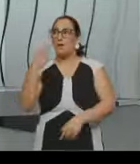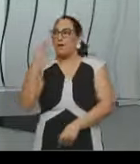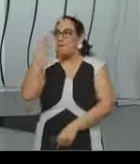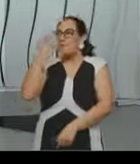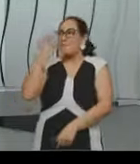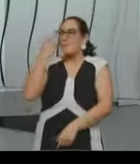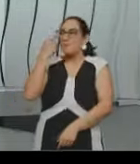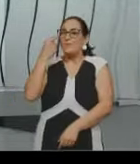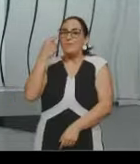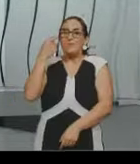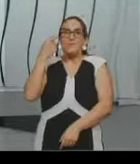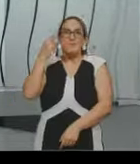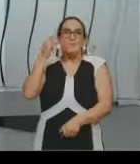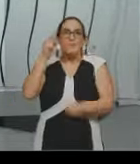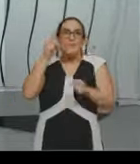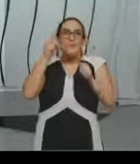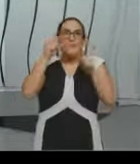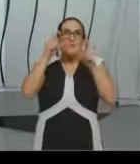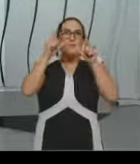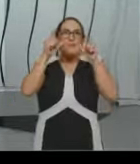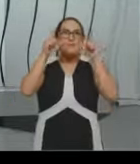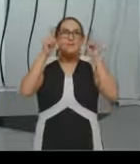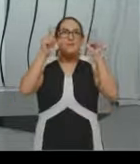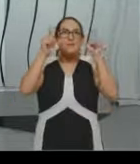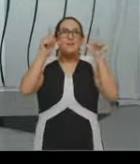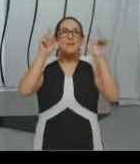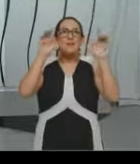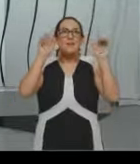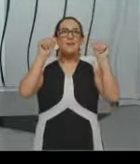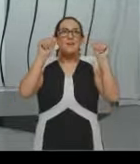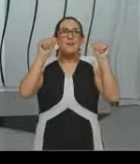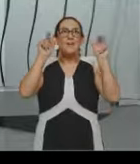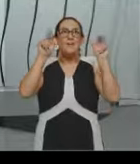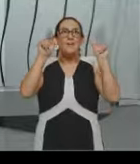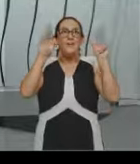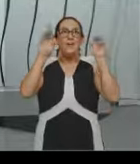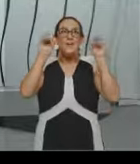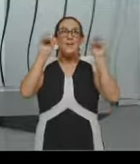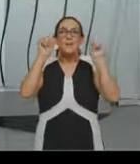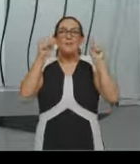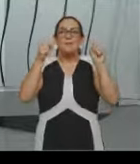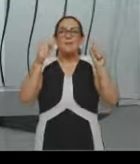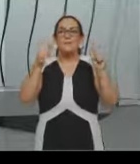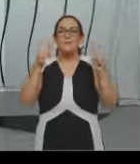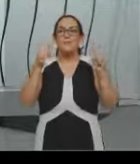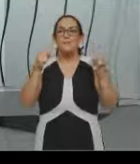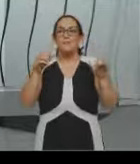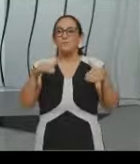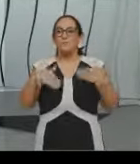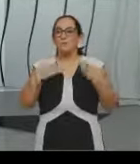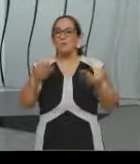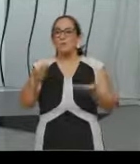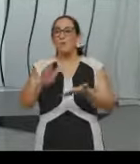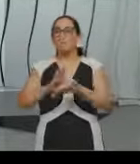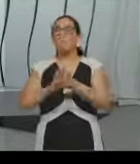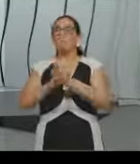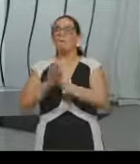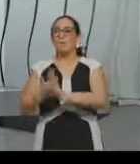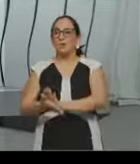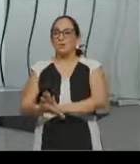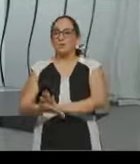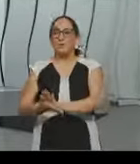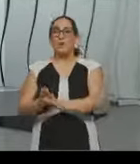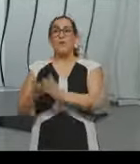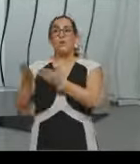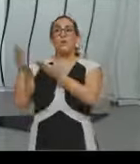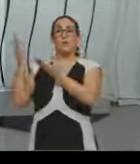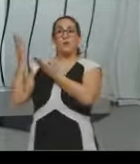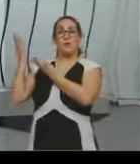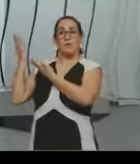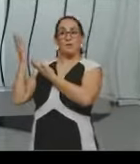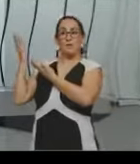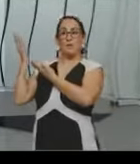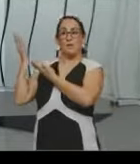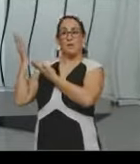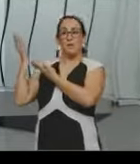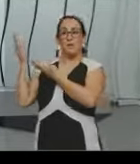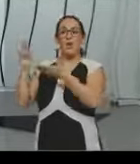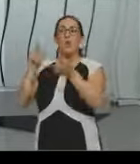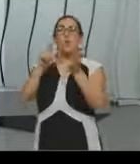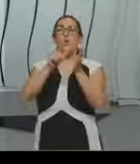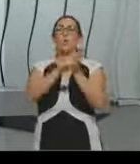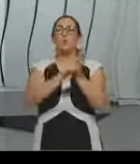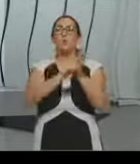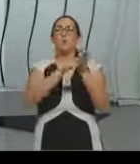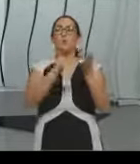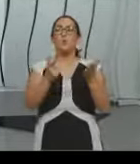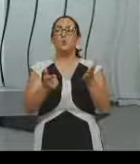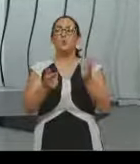a legitimar ainda mais o preconceito, né? Aqui a gente traz um trecho de um jornal que vai tratar a